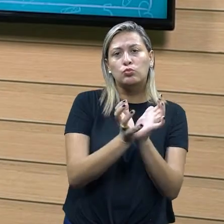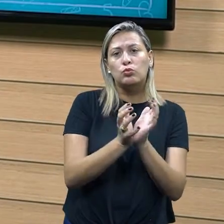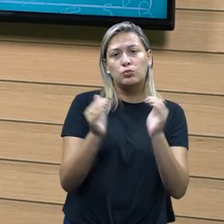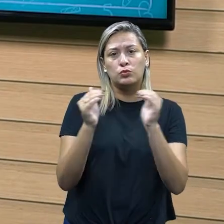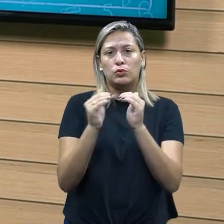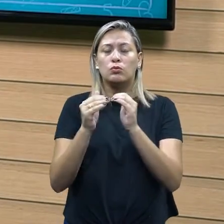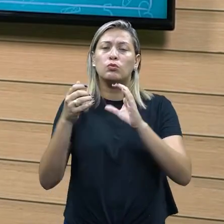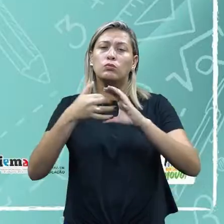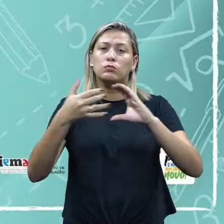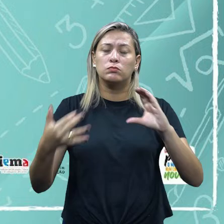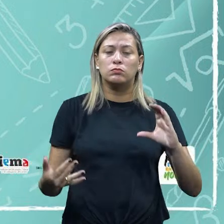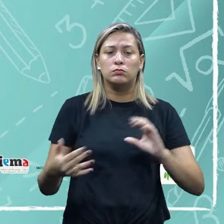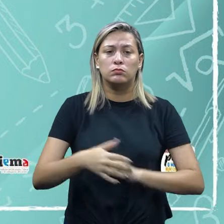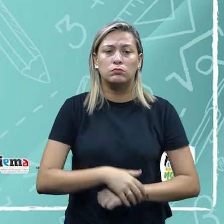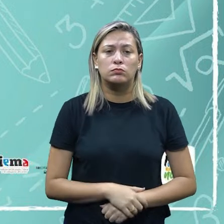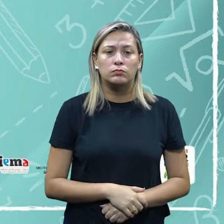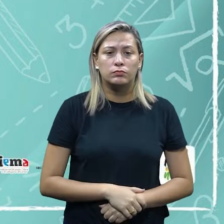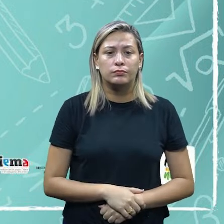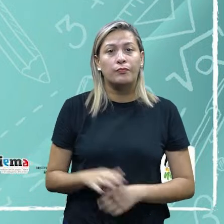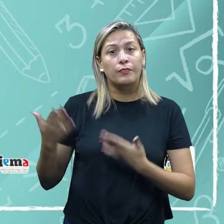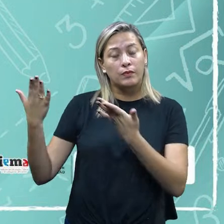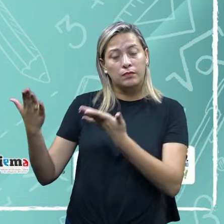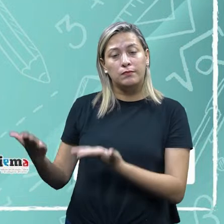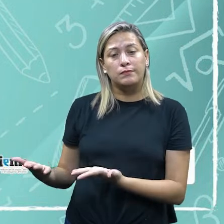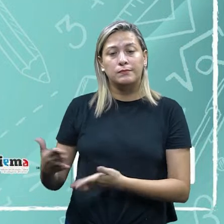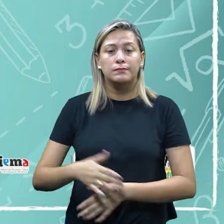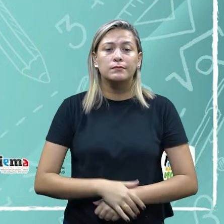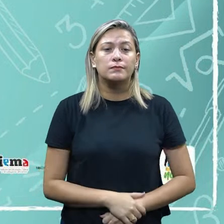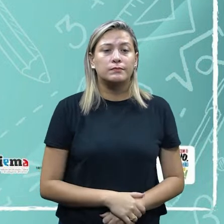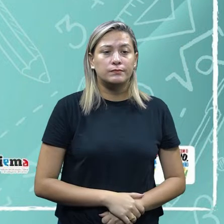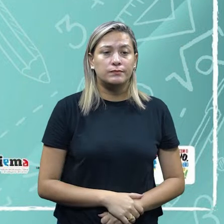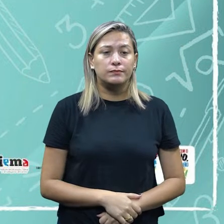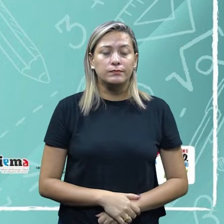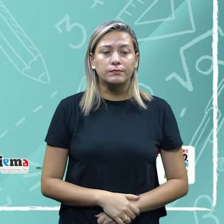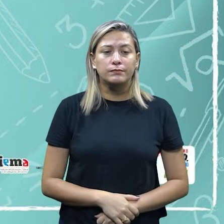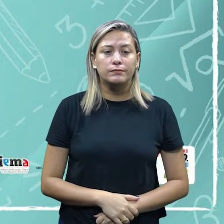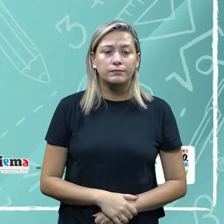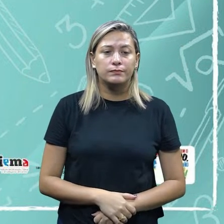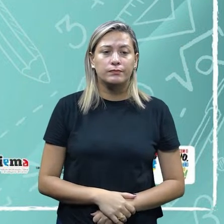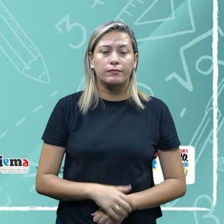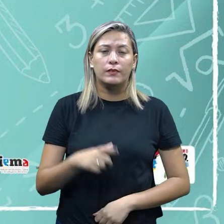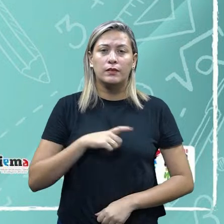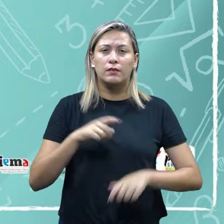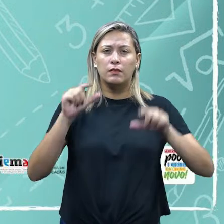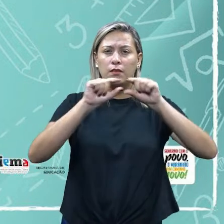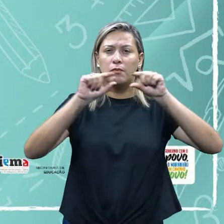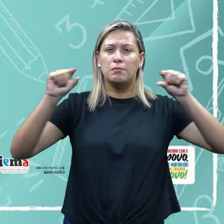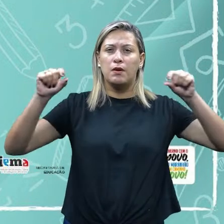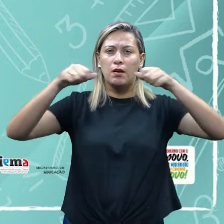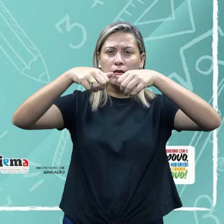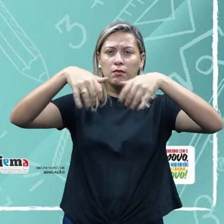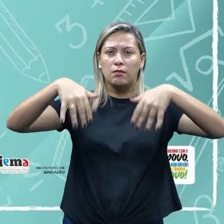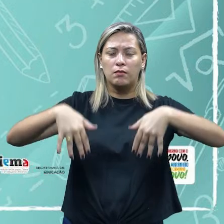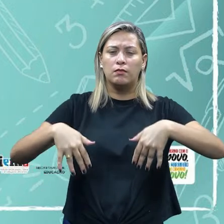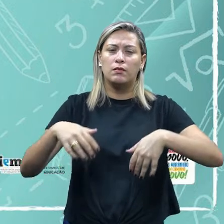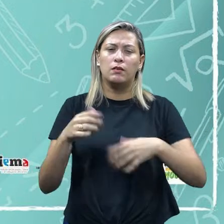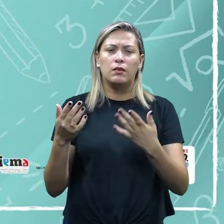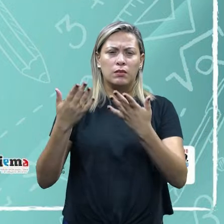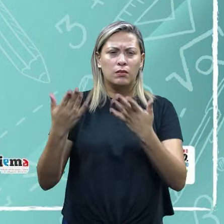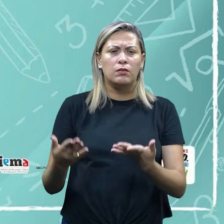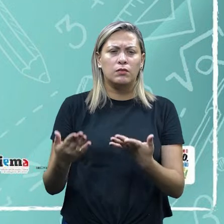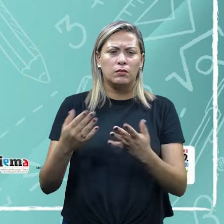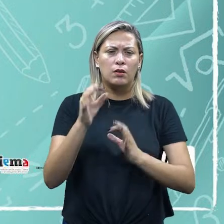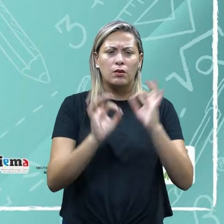suas características, né? E aqui a gente tem essa barra, eu fiz um esquema de numeração